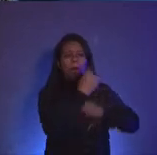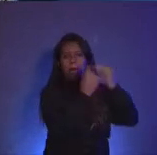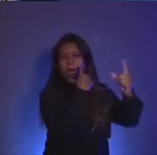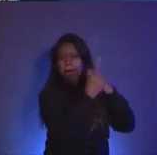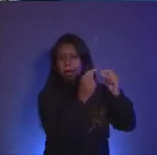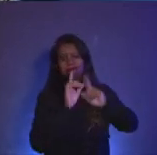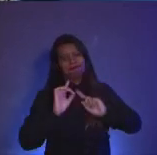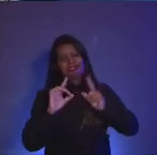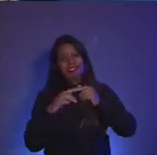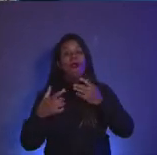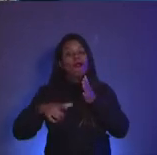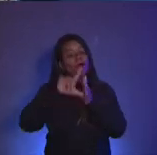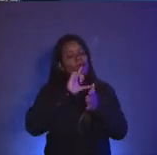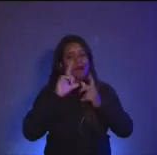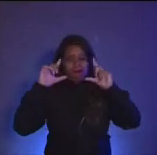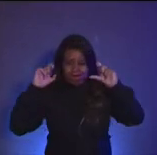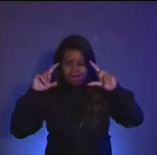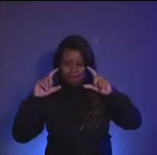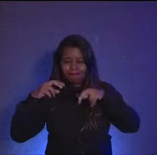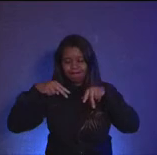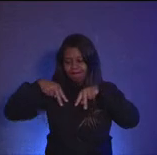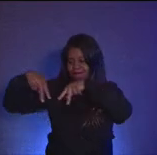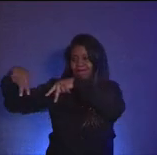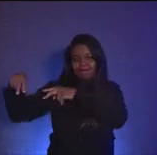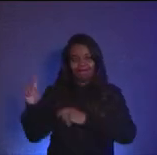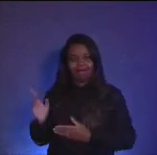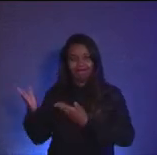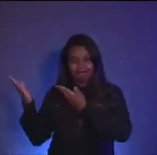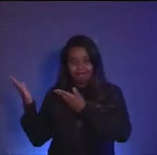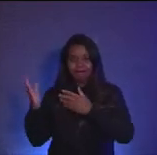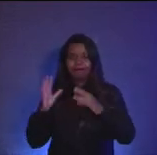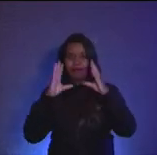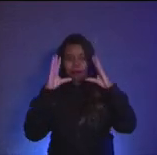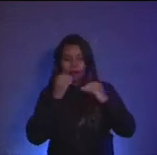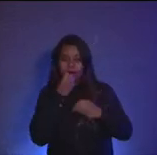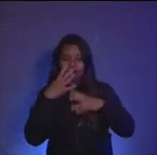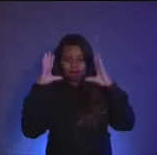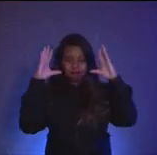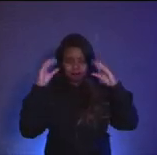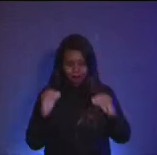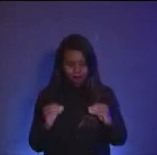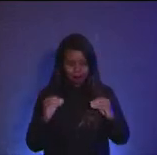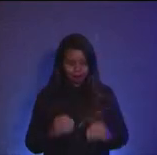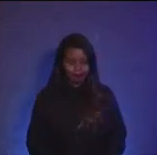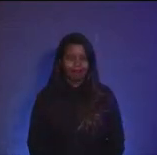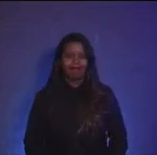todo mundo aqui para o palco para a gente fazer a nossa foto do CODA, gente. Boa noite, obrigada, gente.